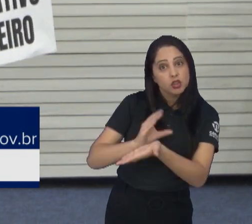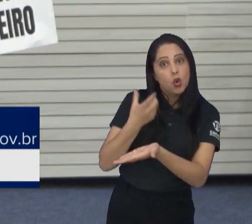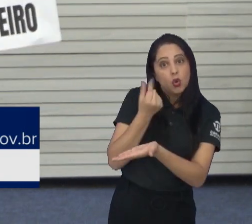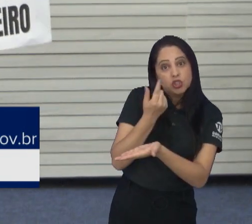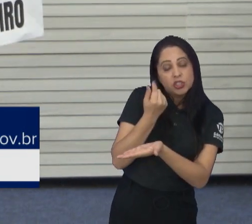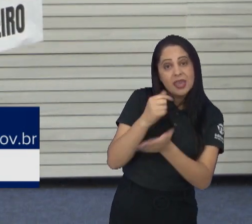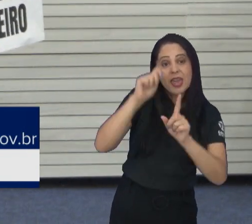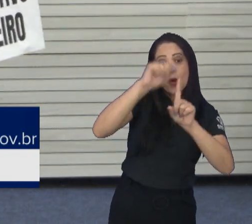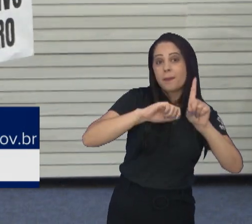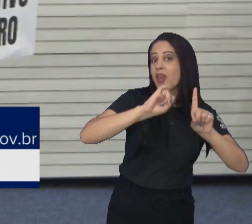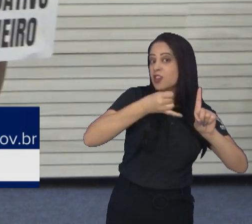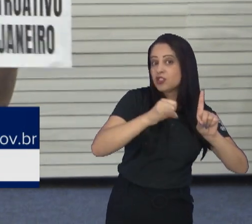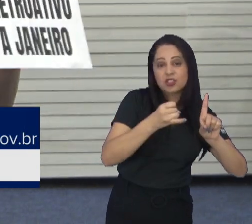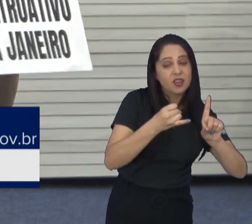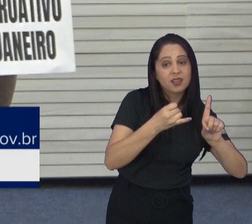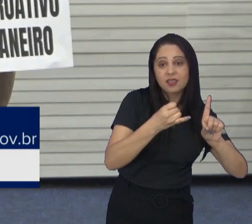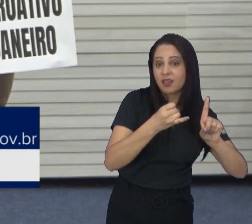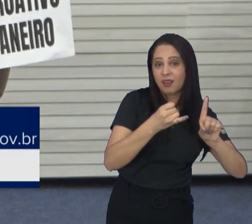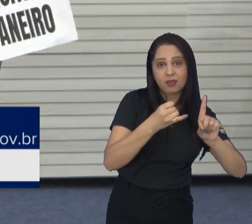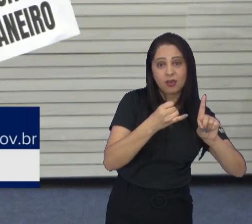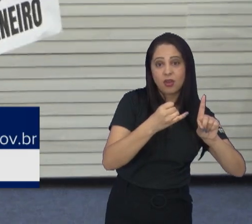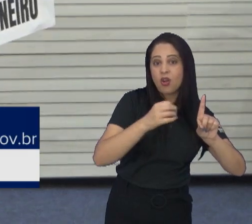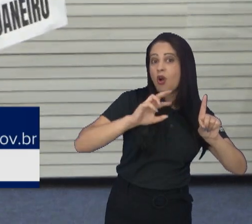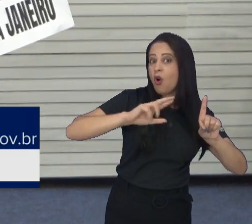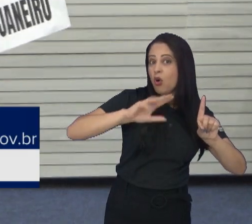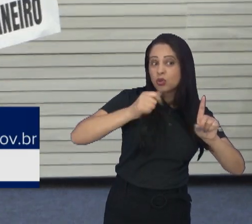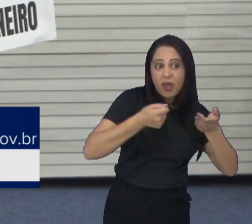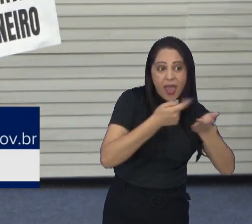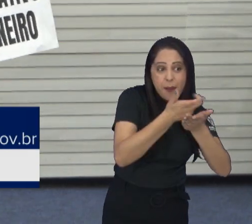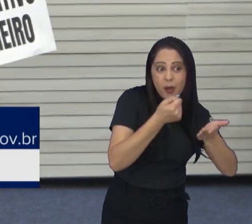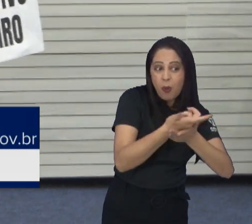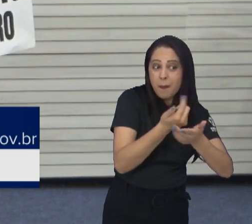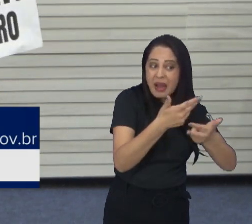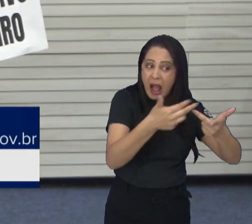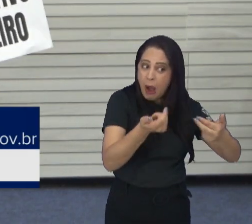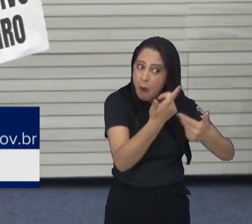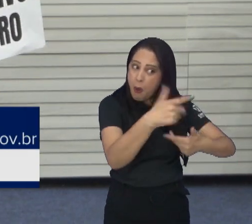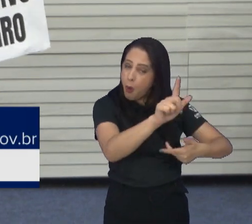E para janeiro não é para comprar nenhuma outra